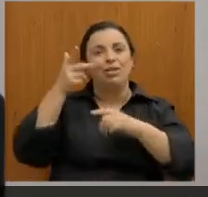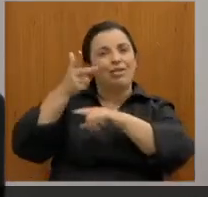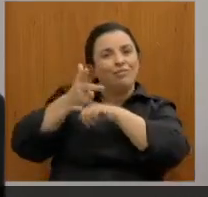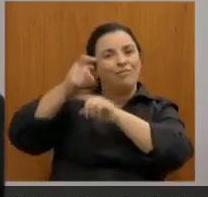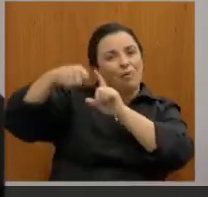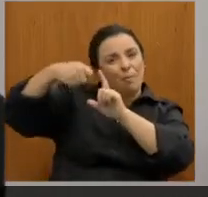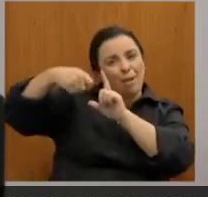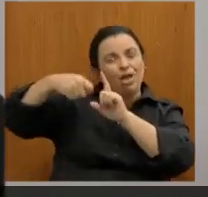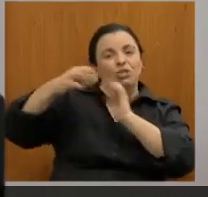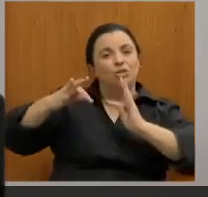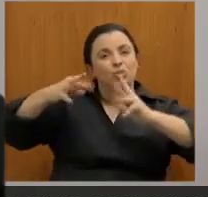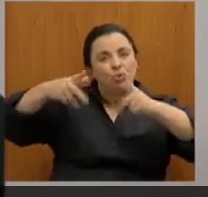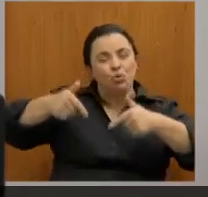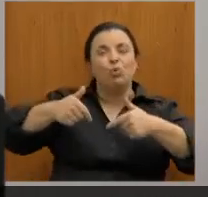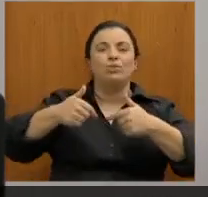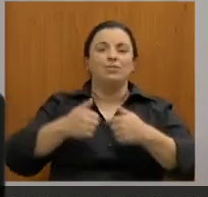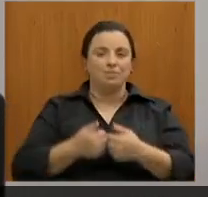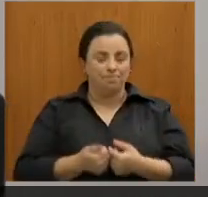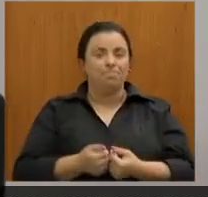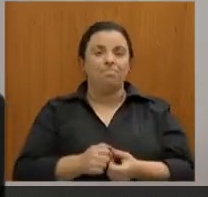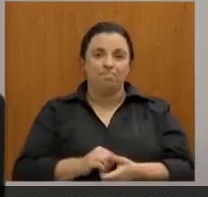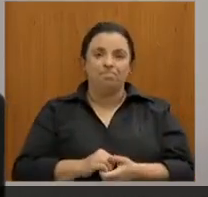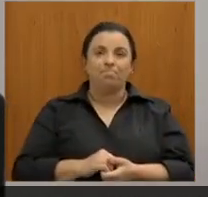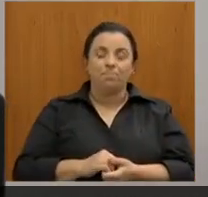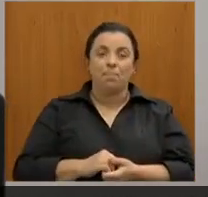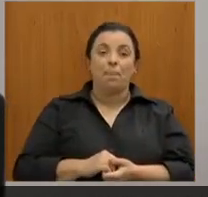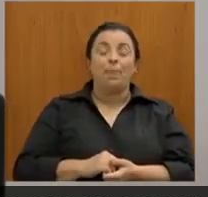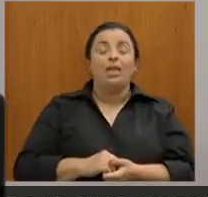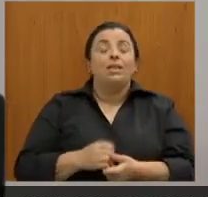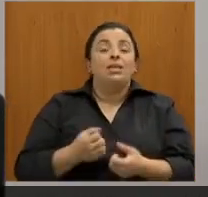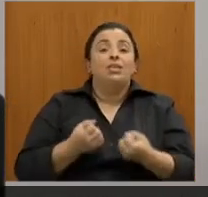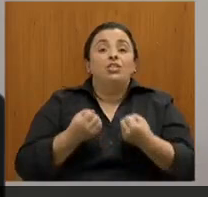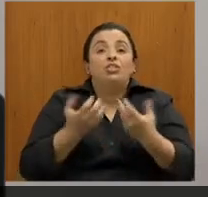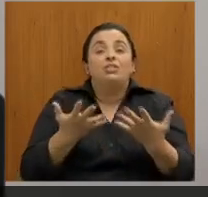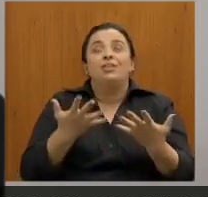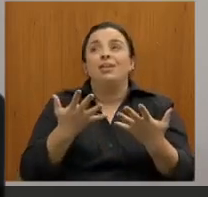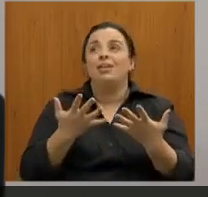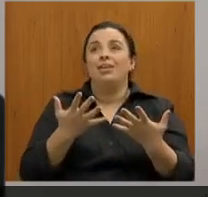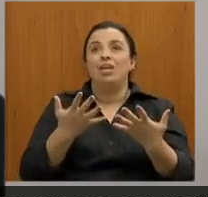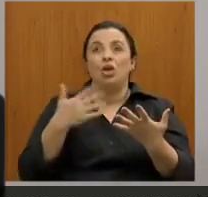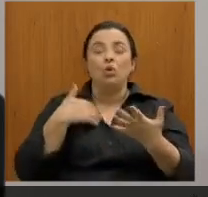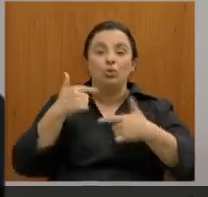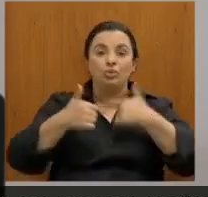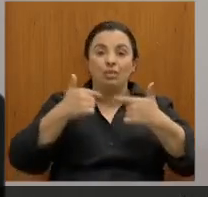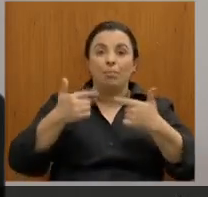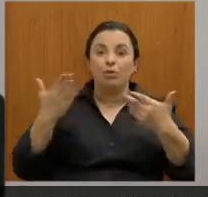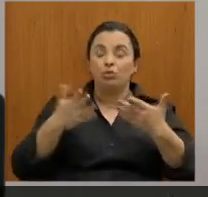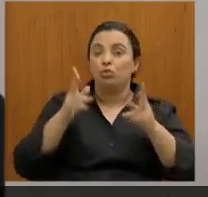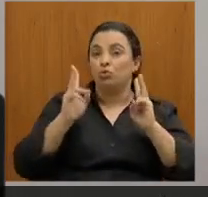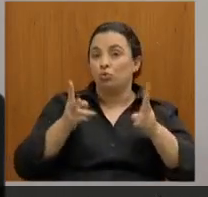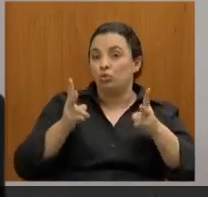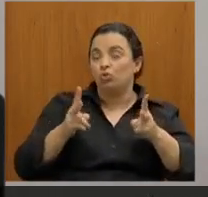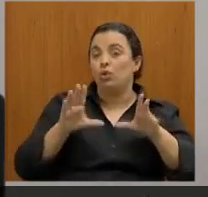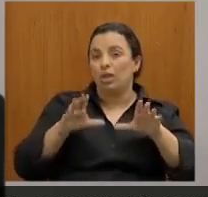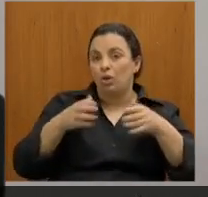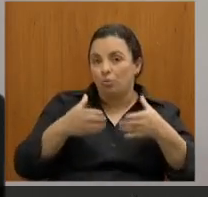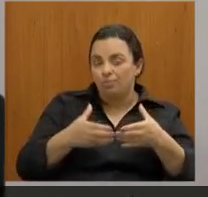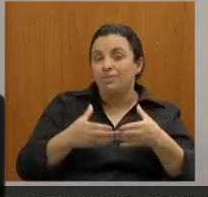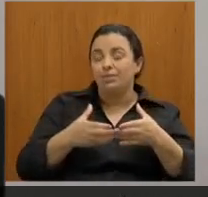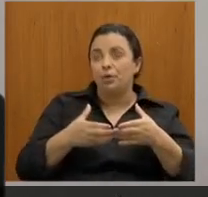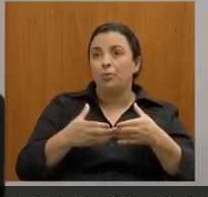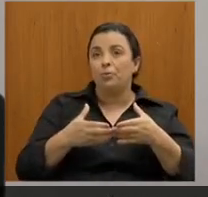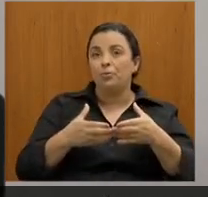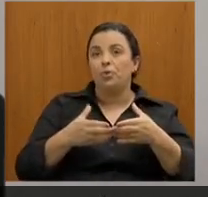todas tá todos e todas é dizer gente que vamos seguir os trabalhos aqui da comissão ao